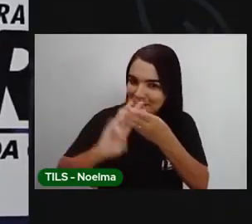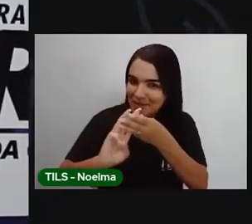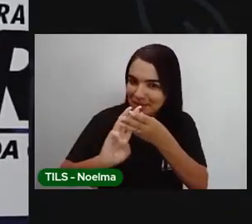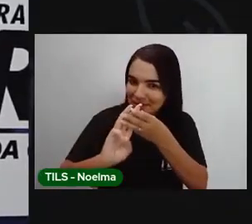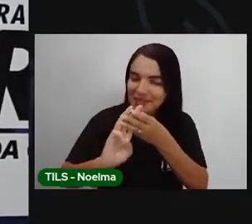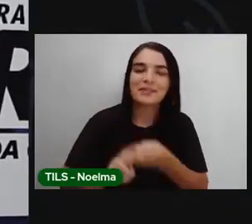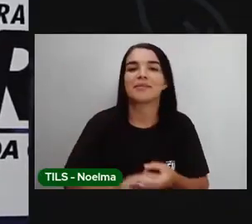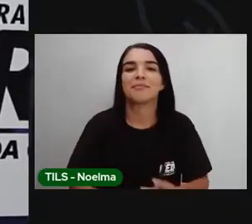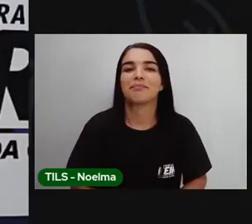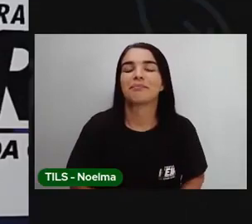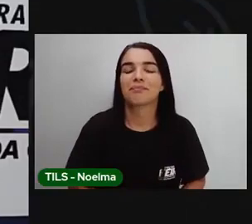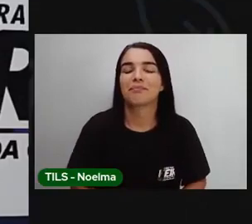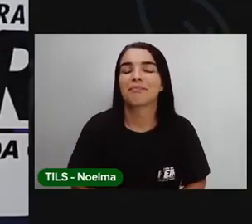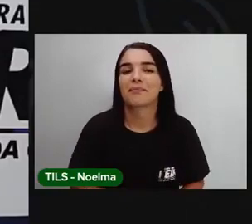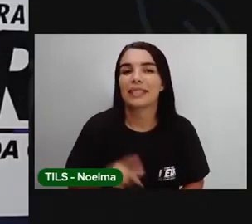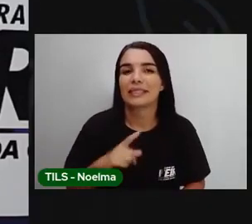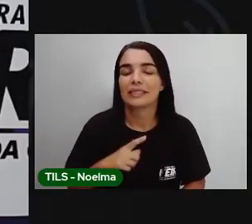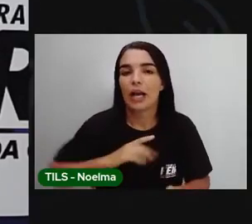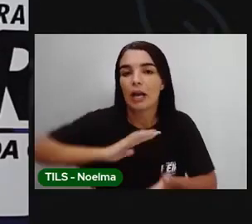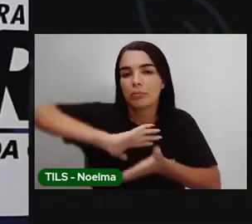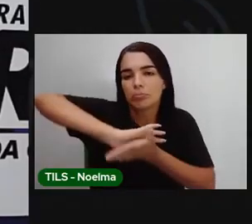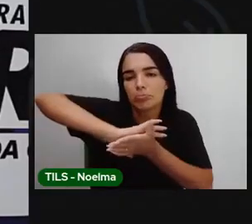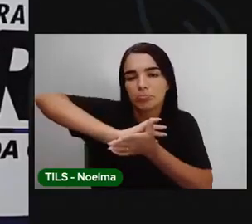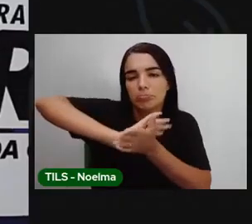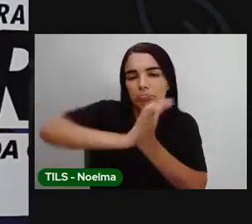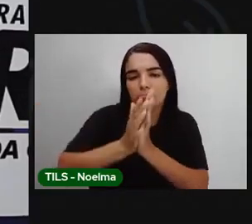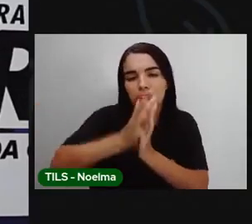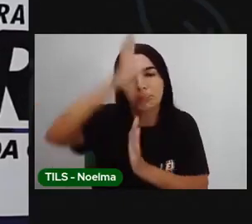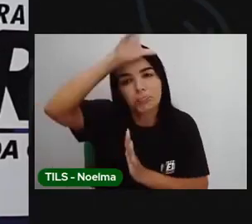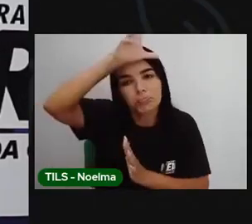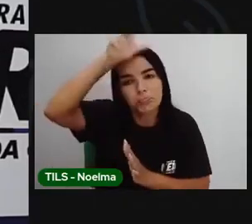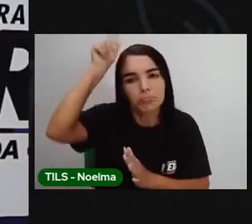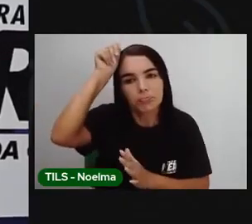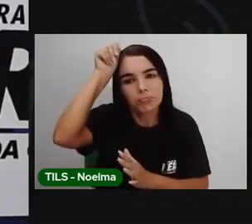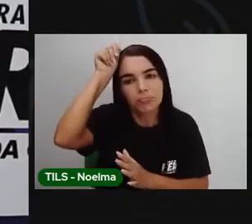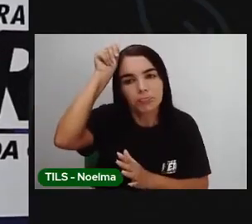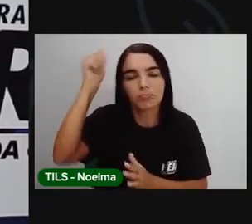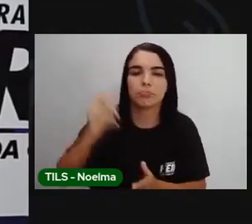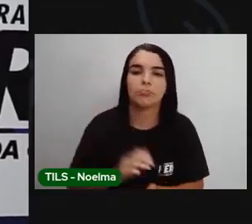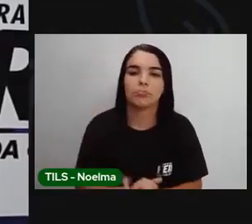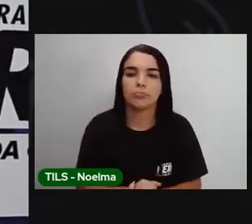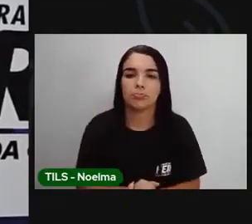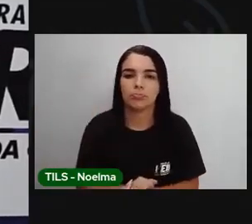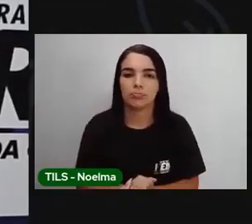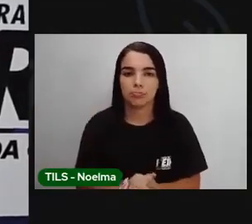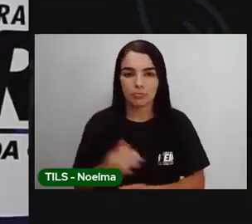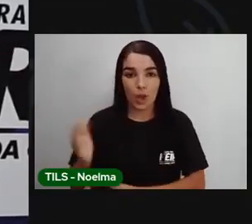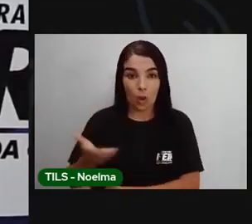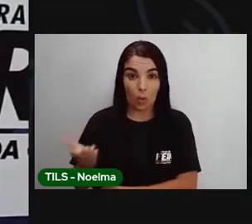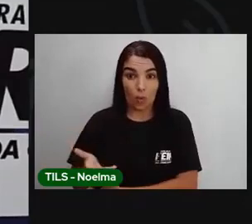é sobre o desmatamento. Só que hoje nós